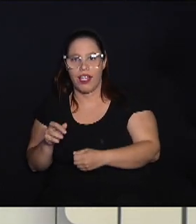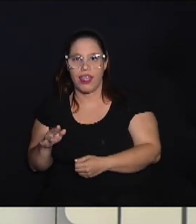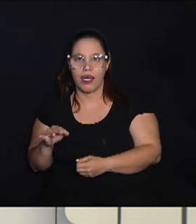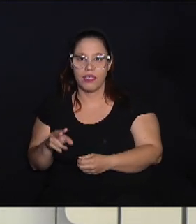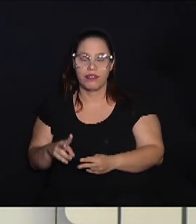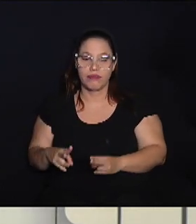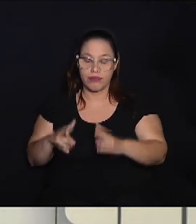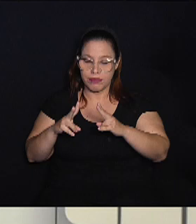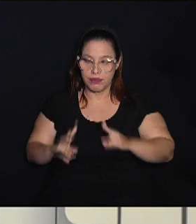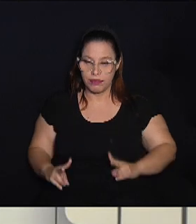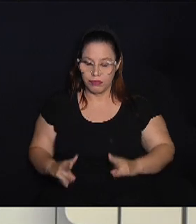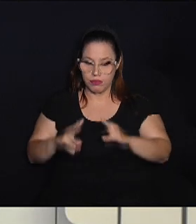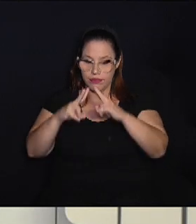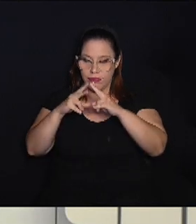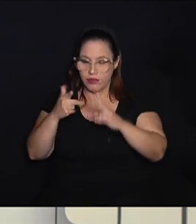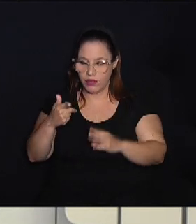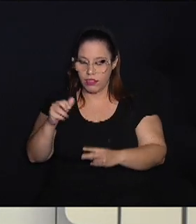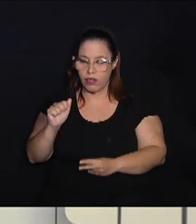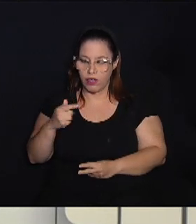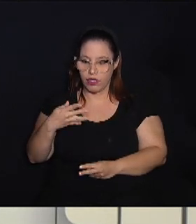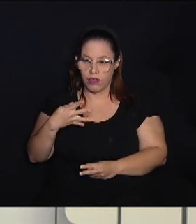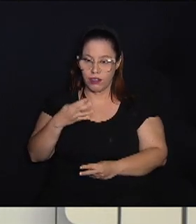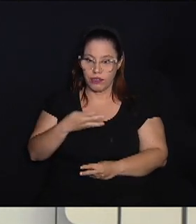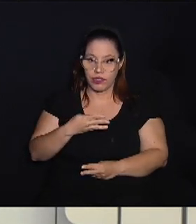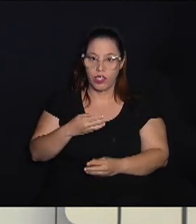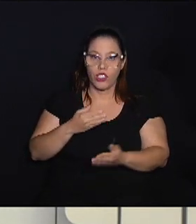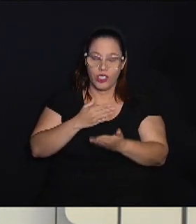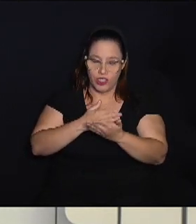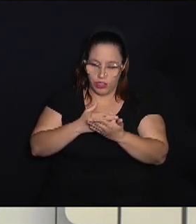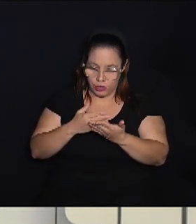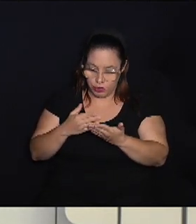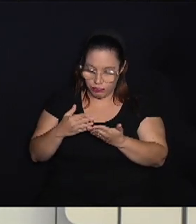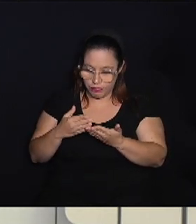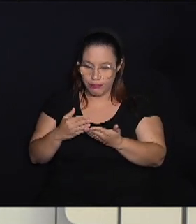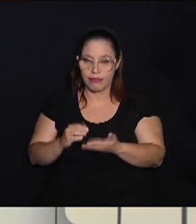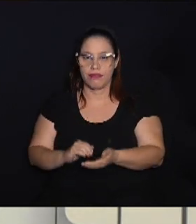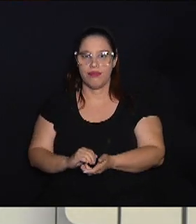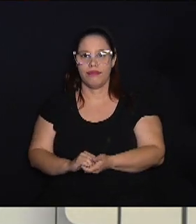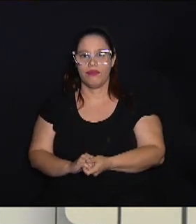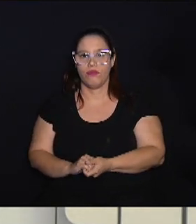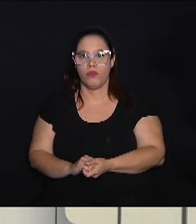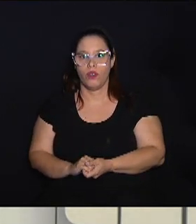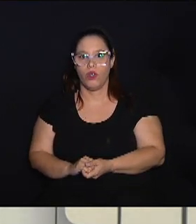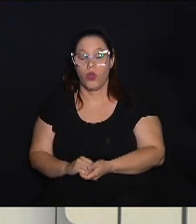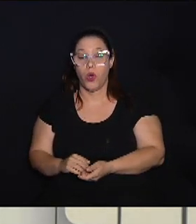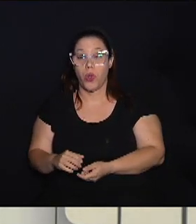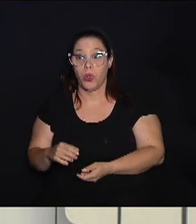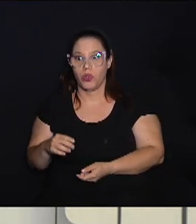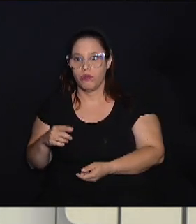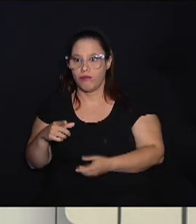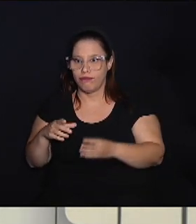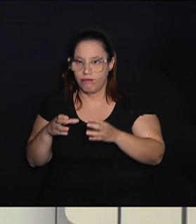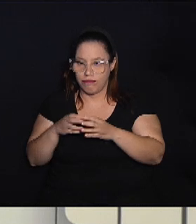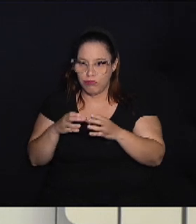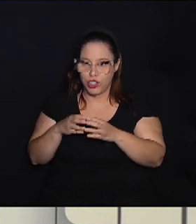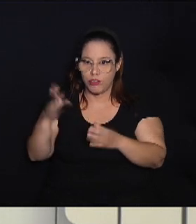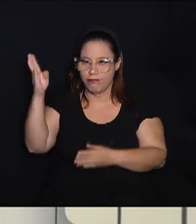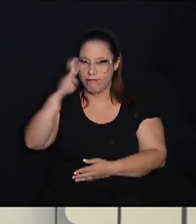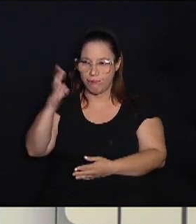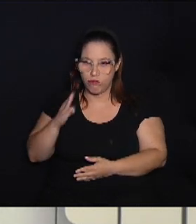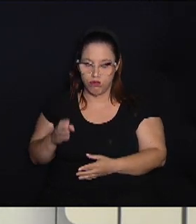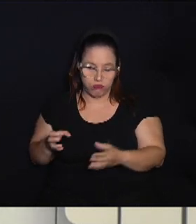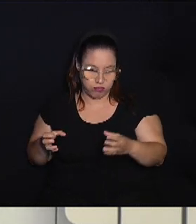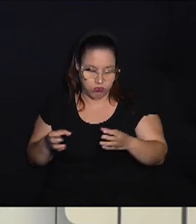de Paris 2024, que já vai começar, hein? Diante disso, o time do Brasil foi reforçado e